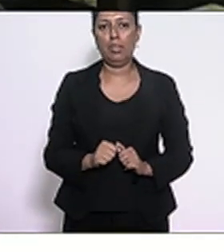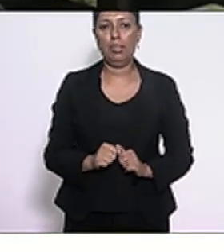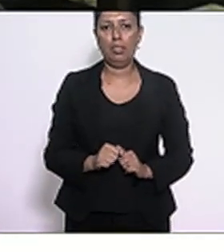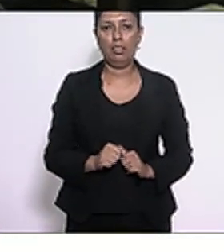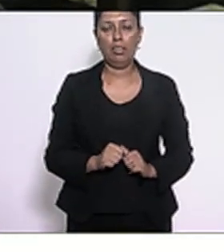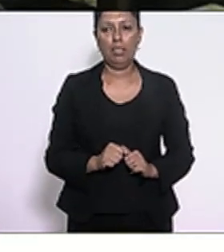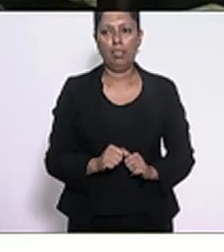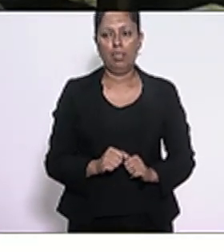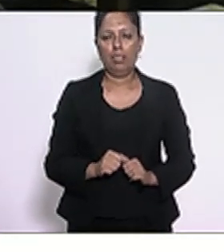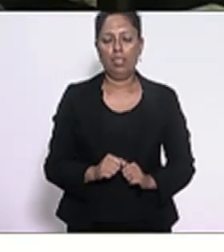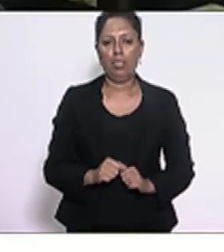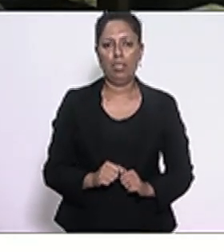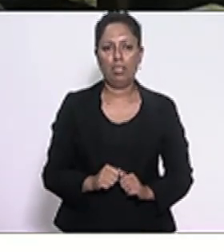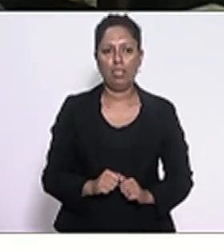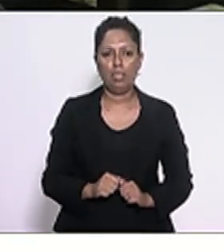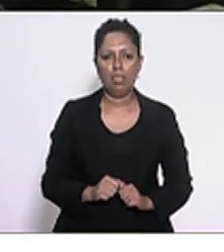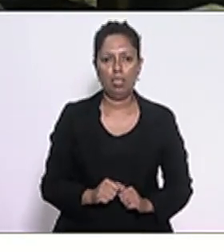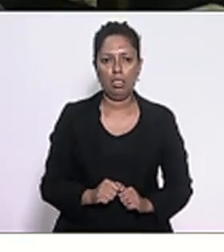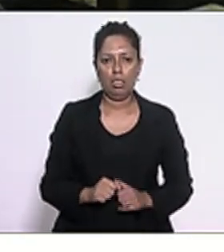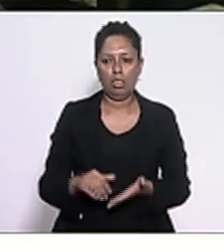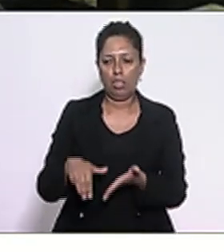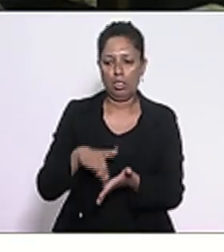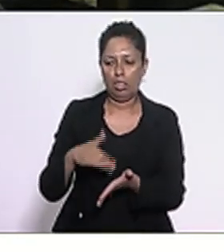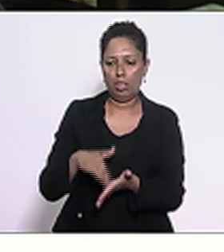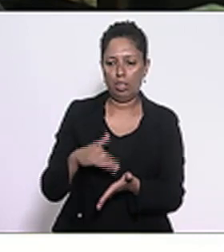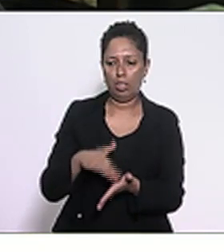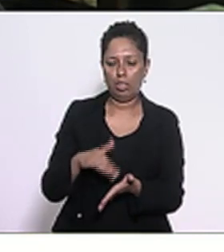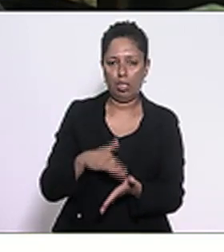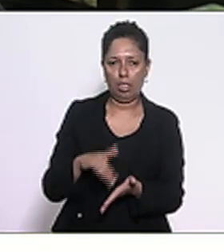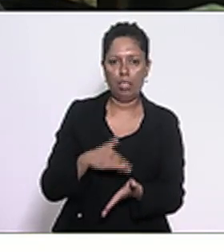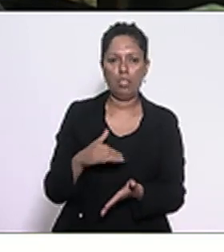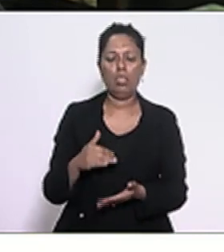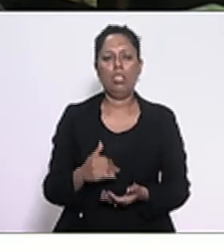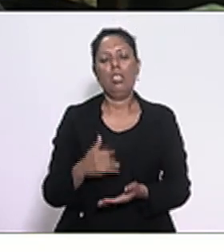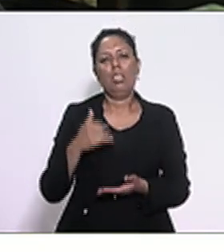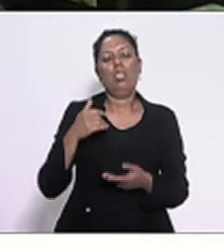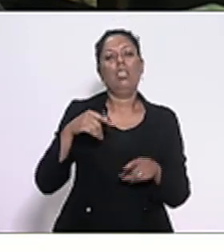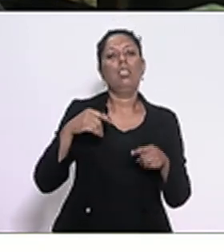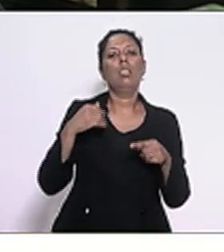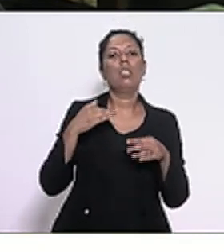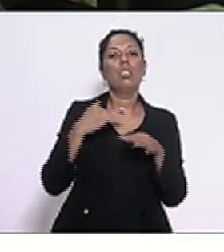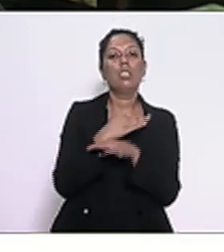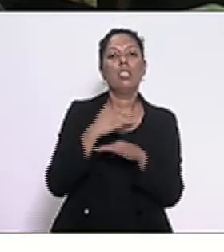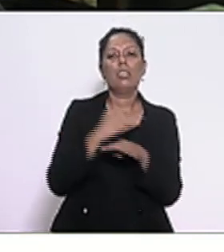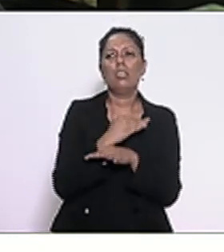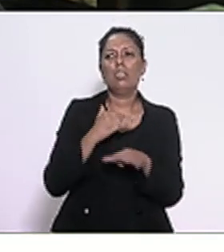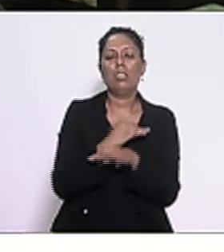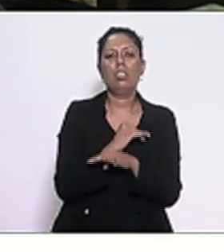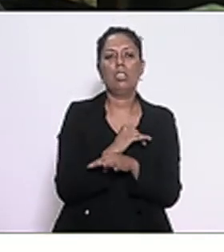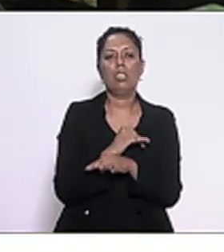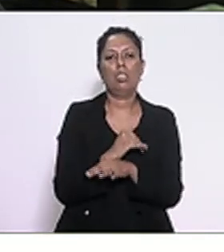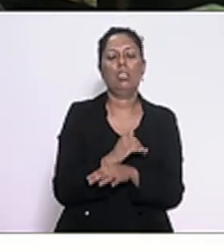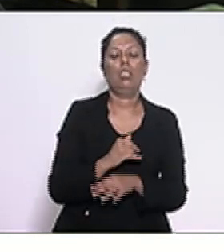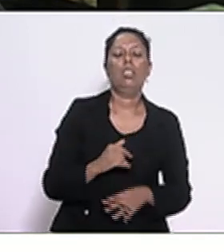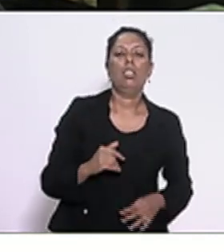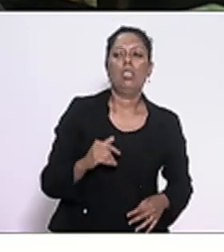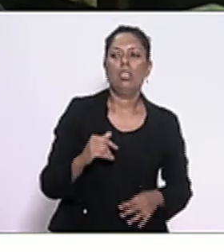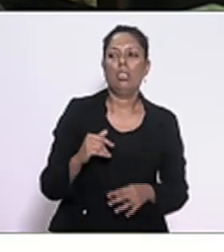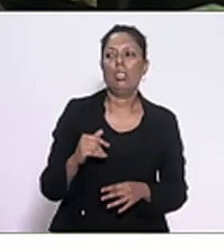eu tive. Fui secretário de Educação 2 vezes no município de Niterói. Se a Secretaria de Educação do Estado, por